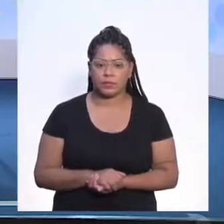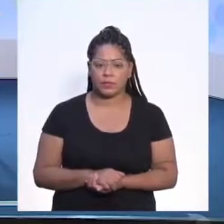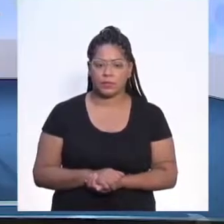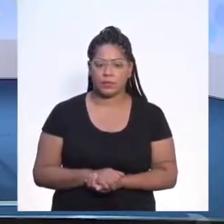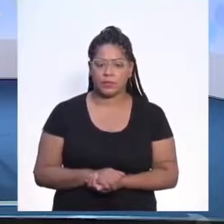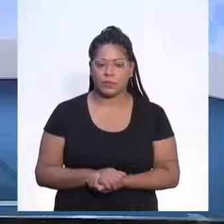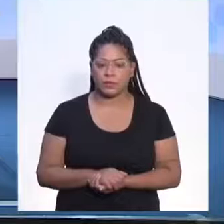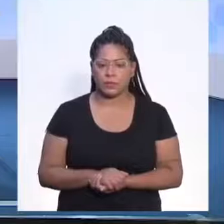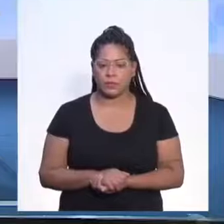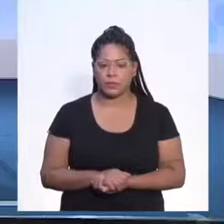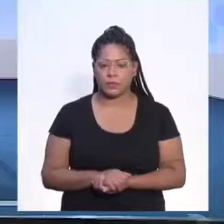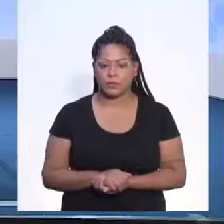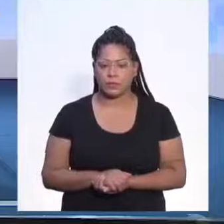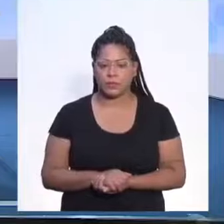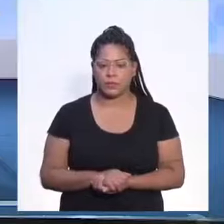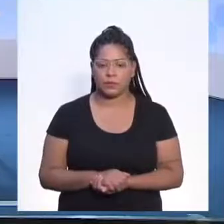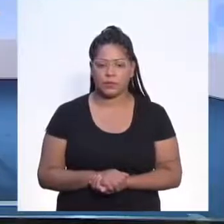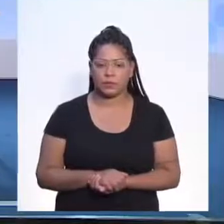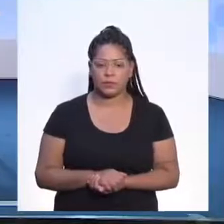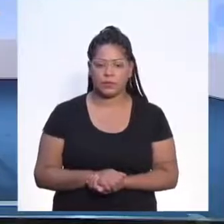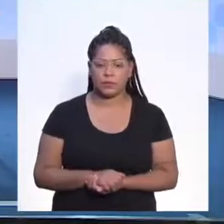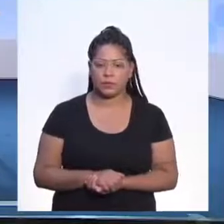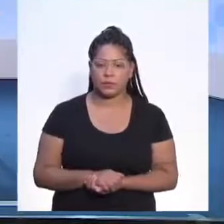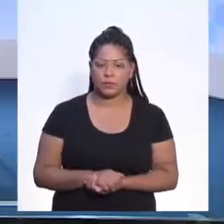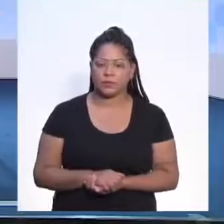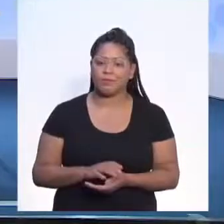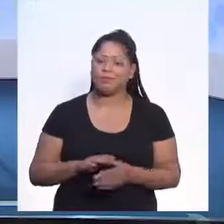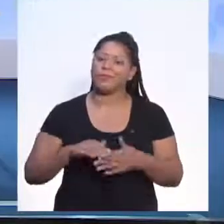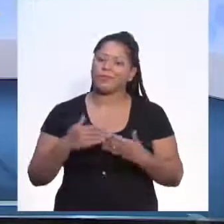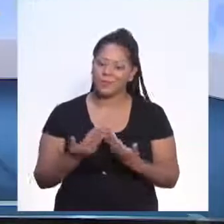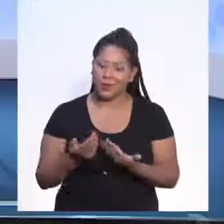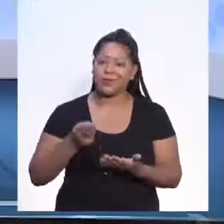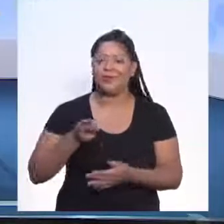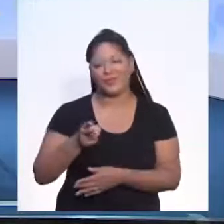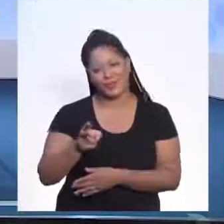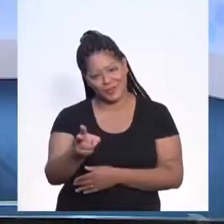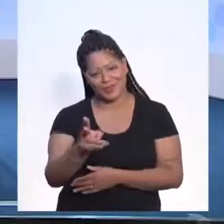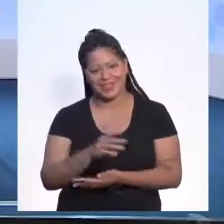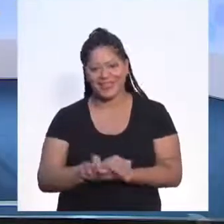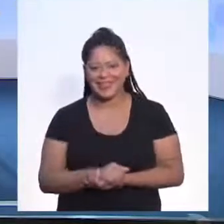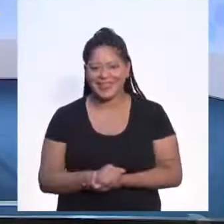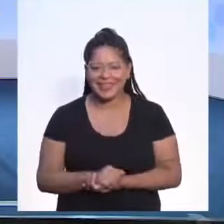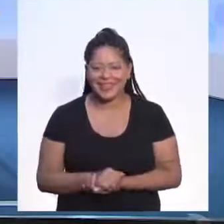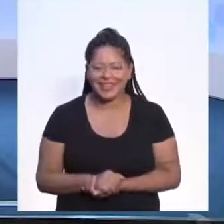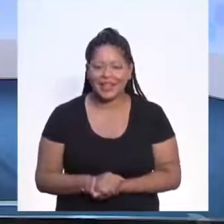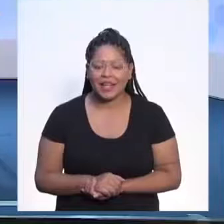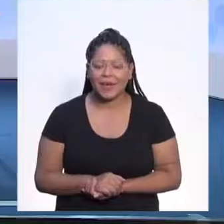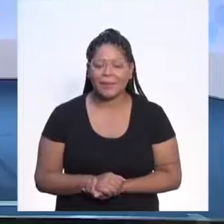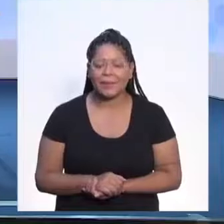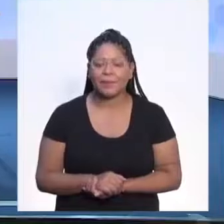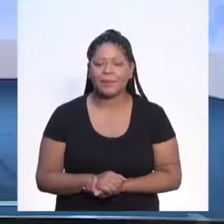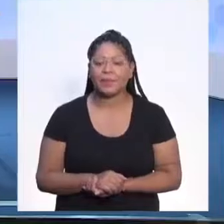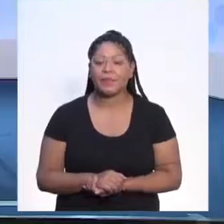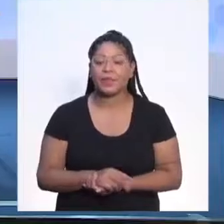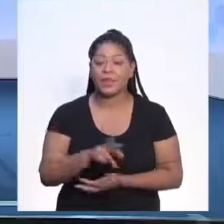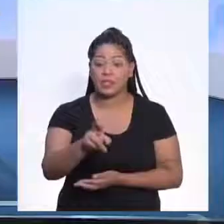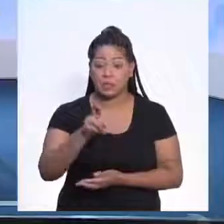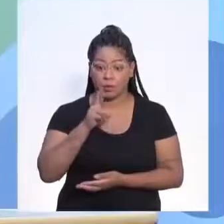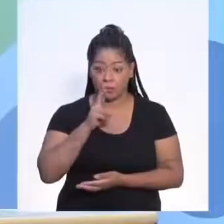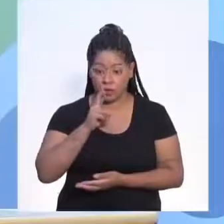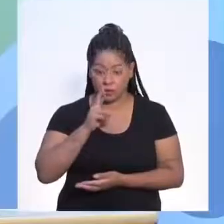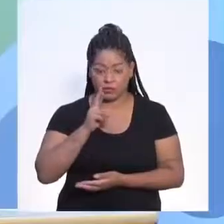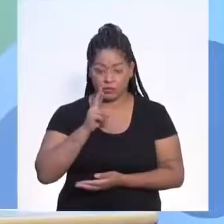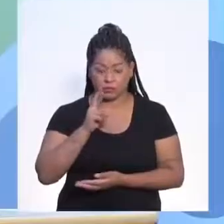Vamos lá, então. Vamos Professor, Respondendo a pergunta, como